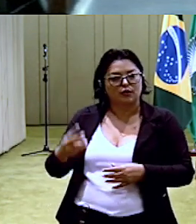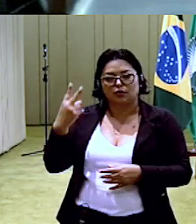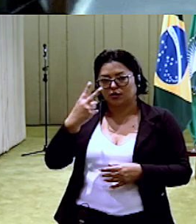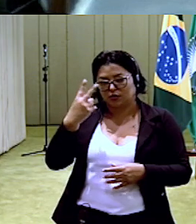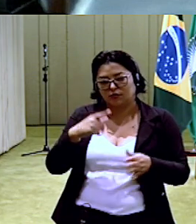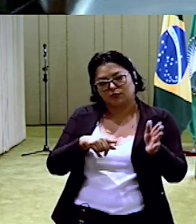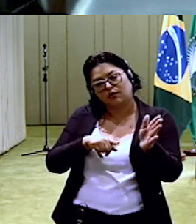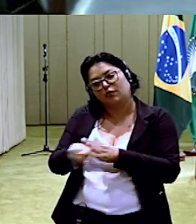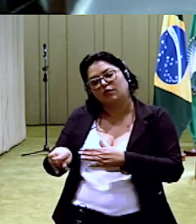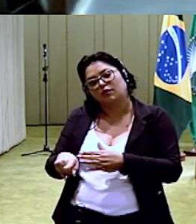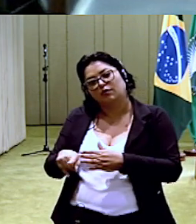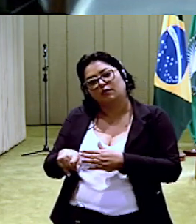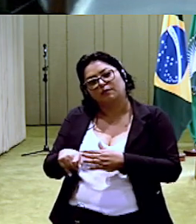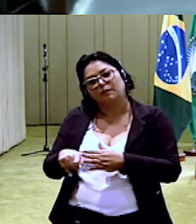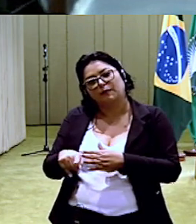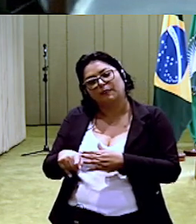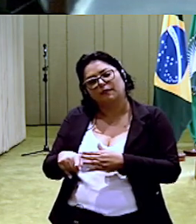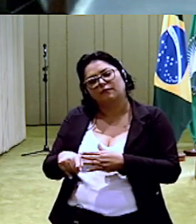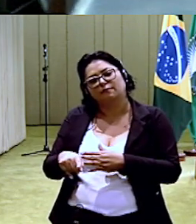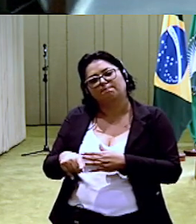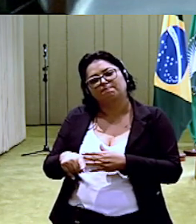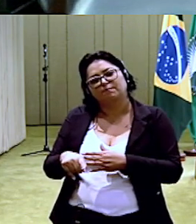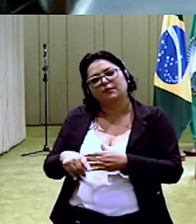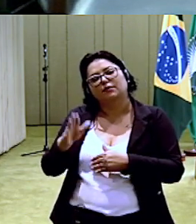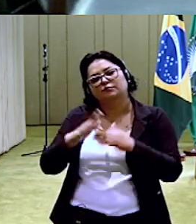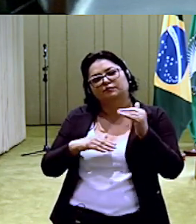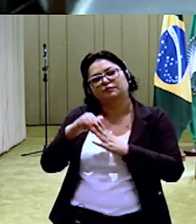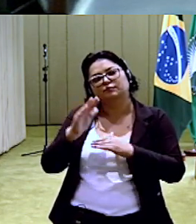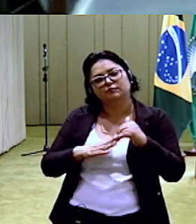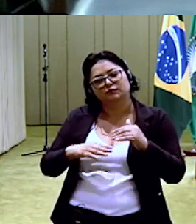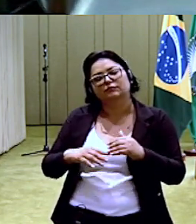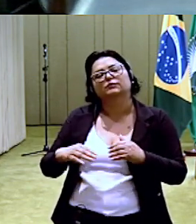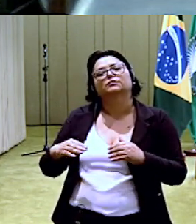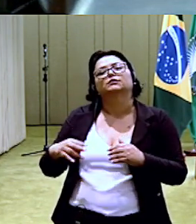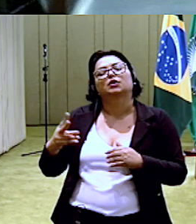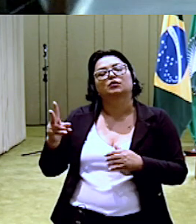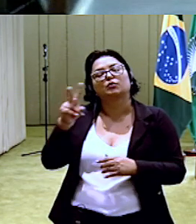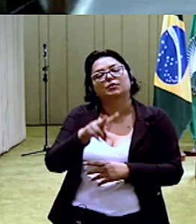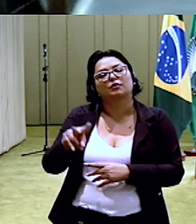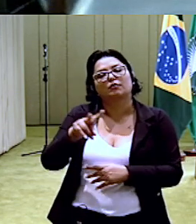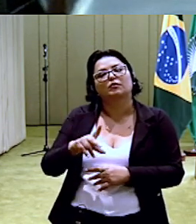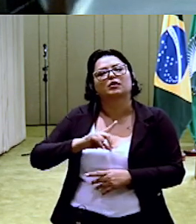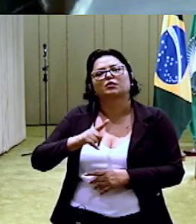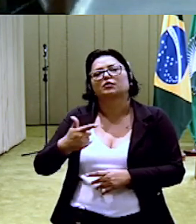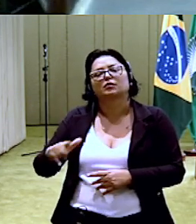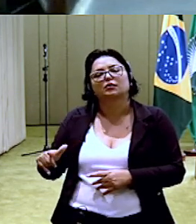segunda pergunta, que uma coisa que também é bem prática, que a gente está observando, não